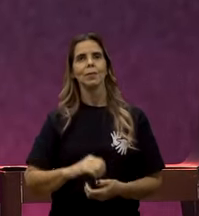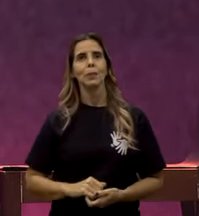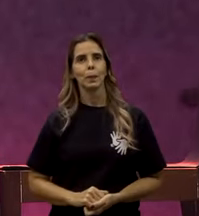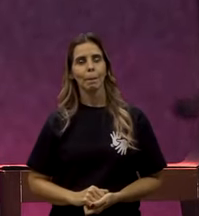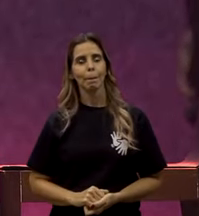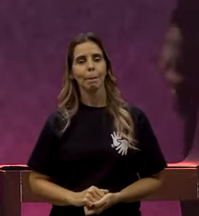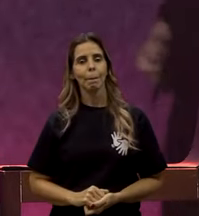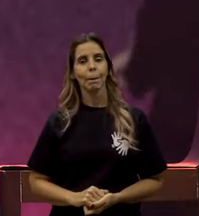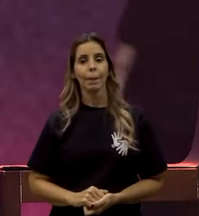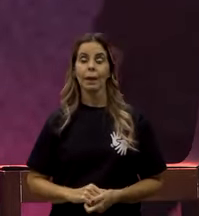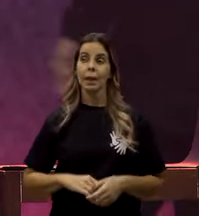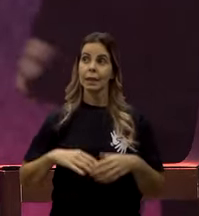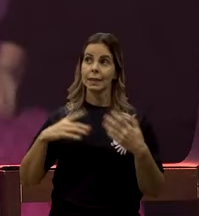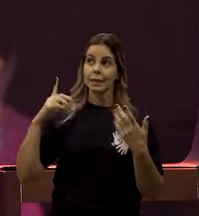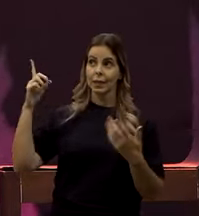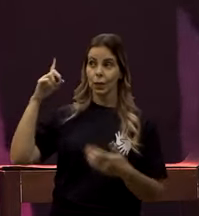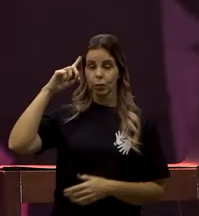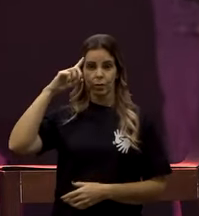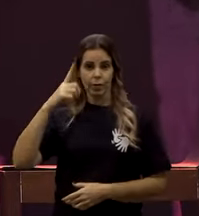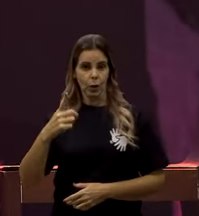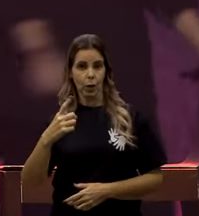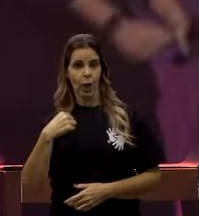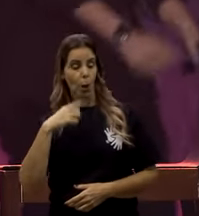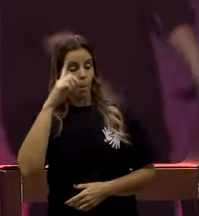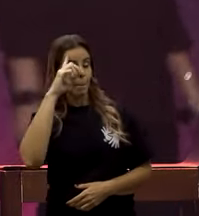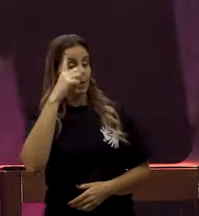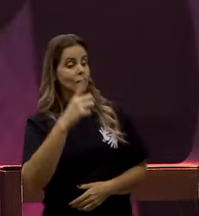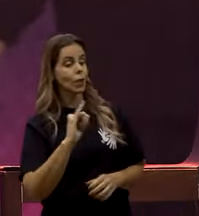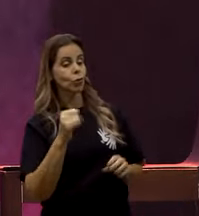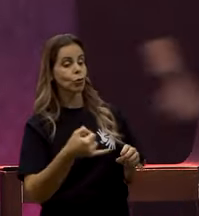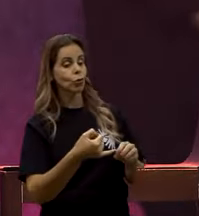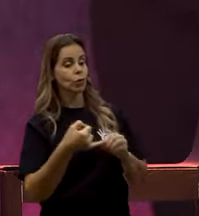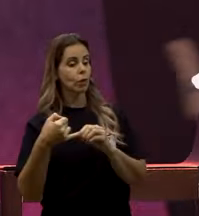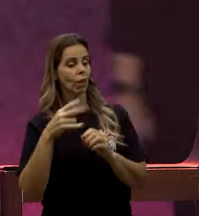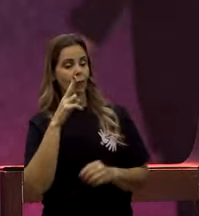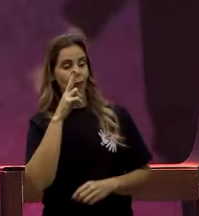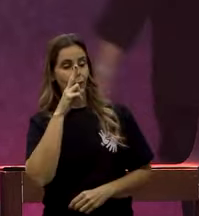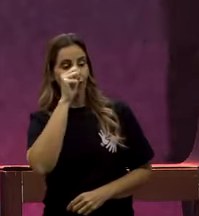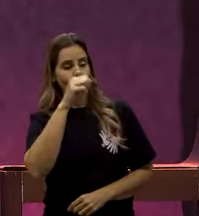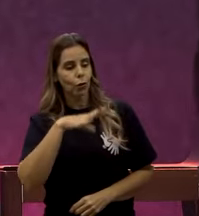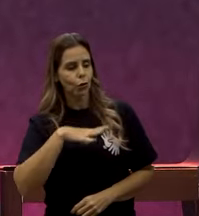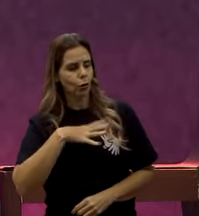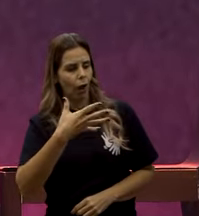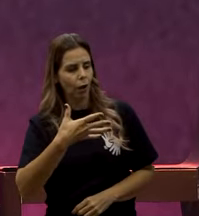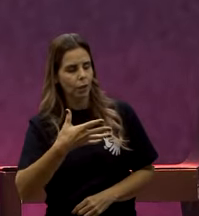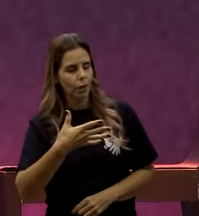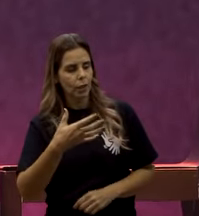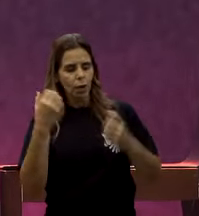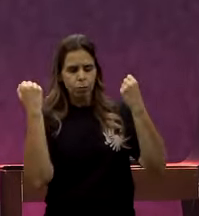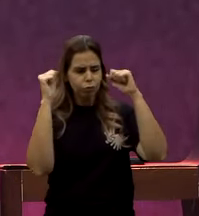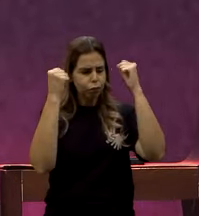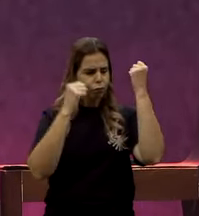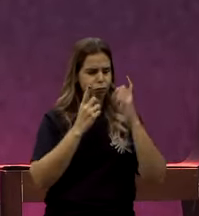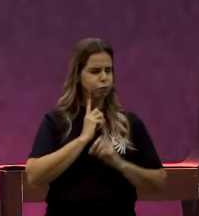não fui eu que te ordenei Josué Seja forte e corajoso não te apavoram